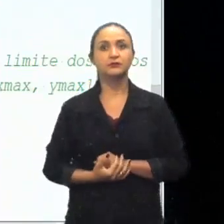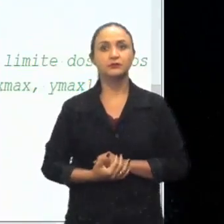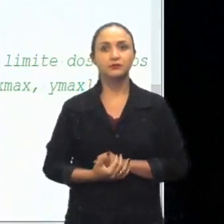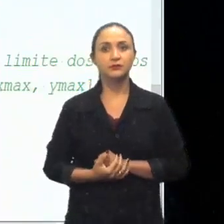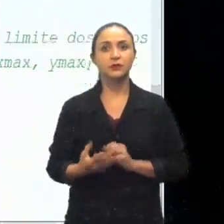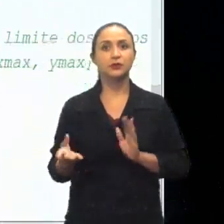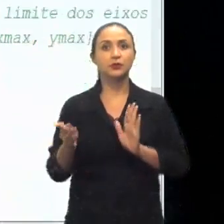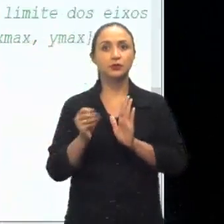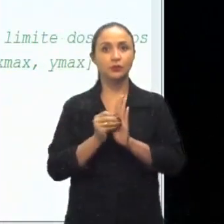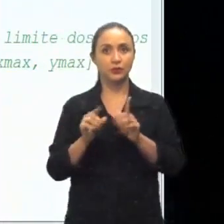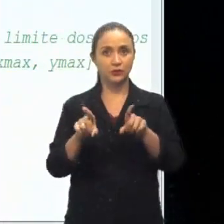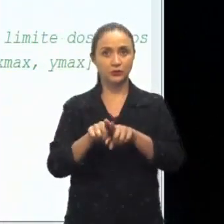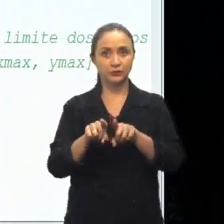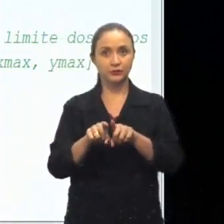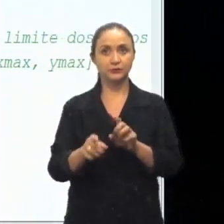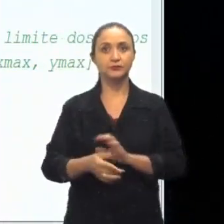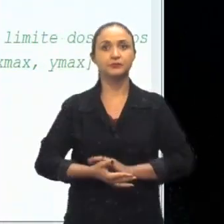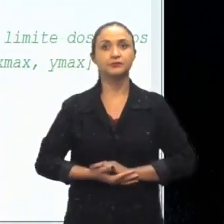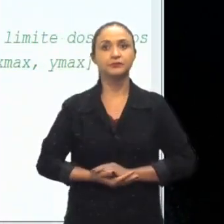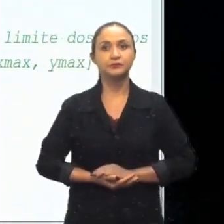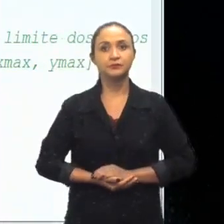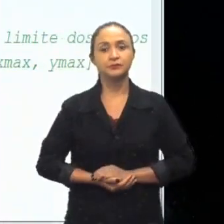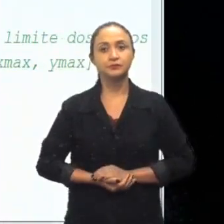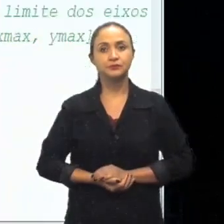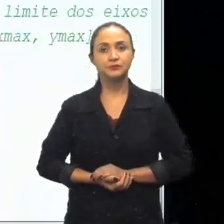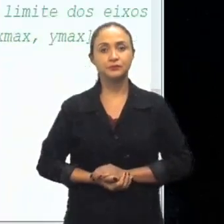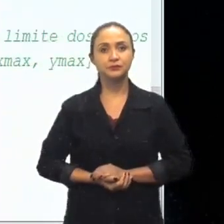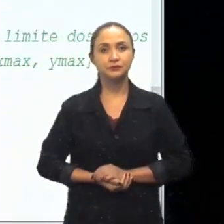e colar aqui, por exemplo.